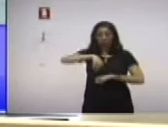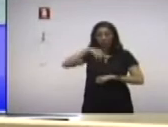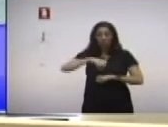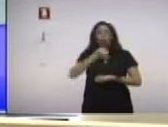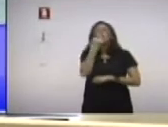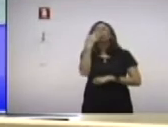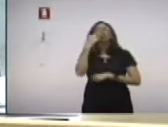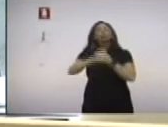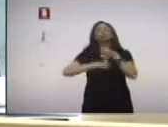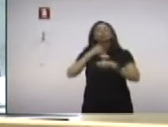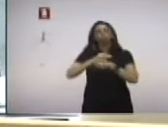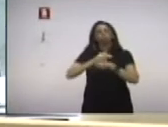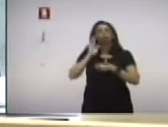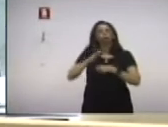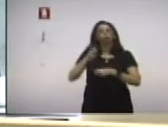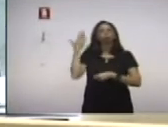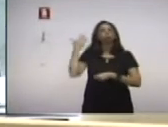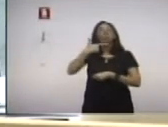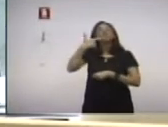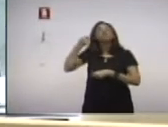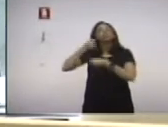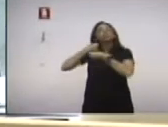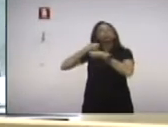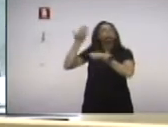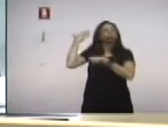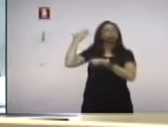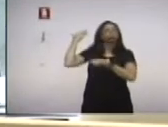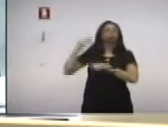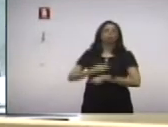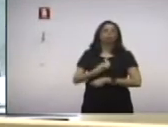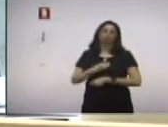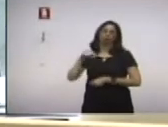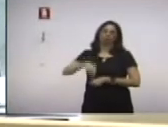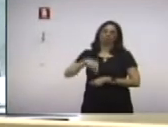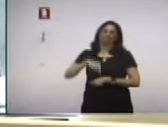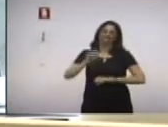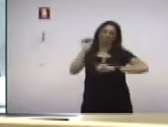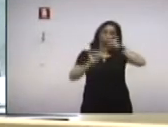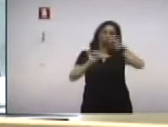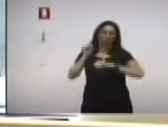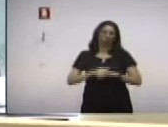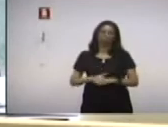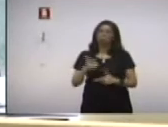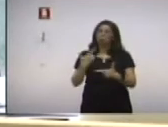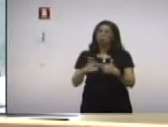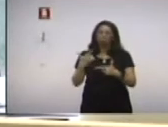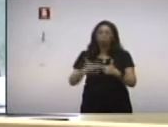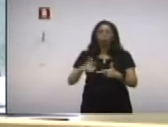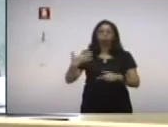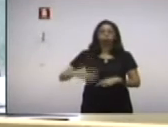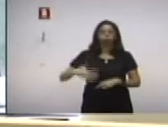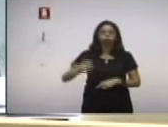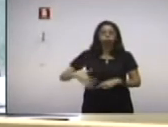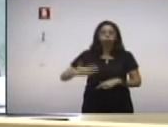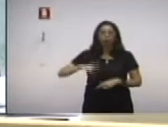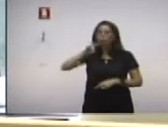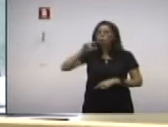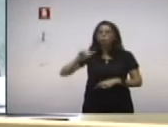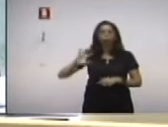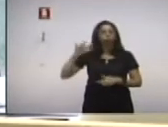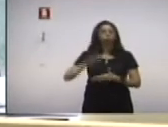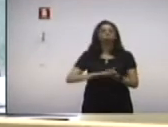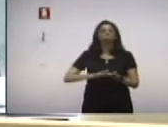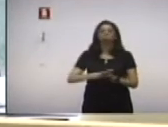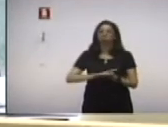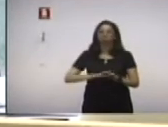o mau cheiro de todas as os pontos levantados estão aí no mínimo a 15 anos